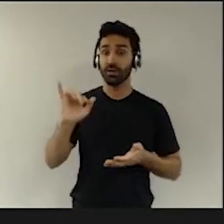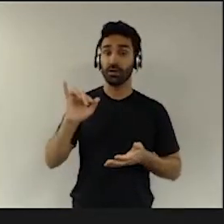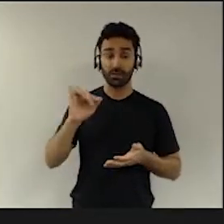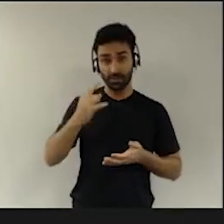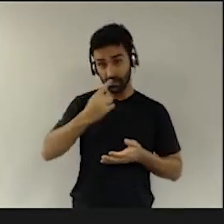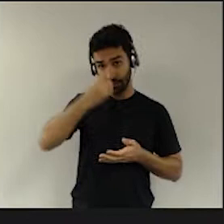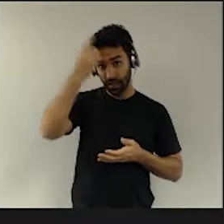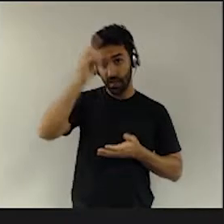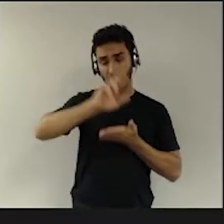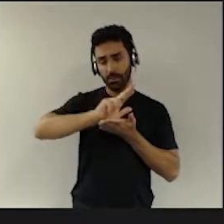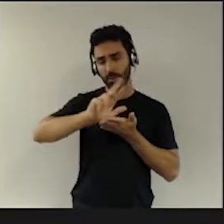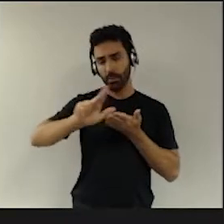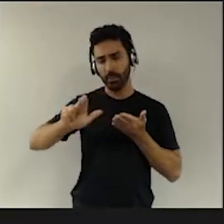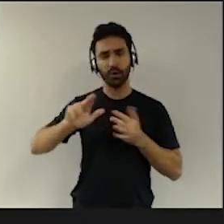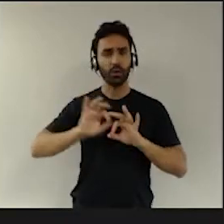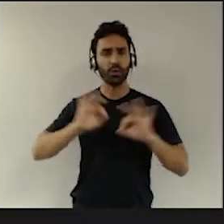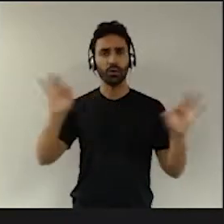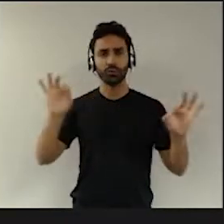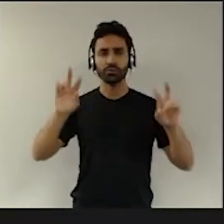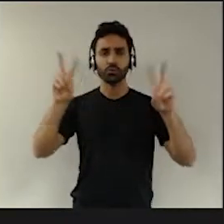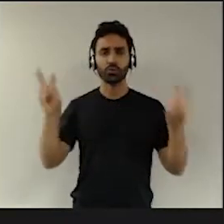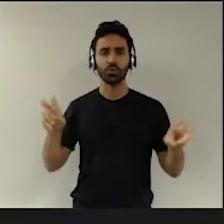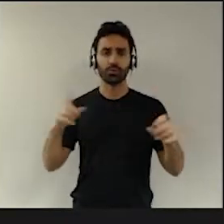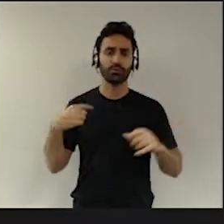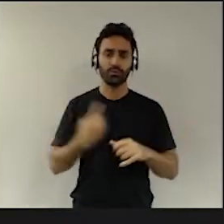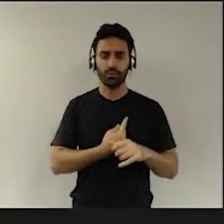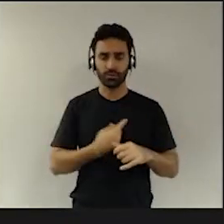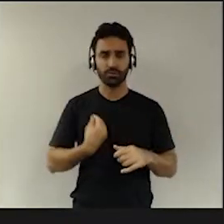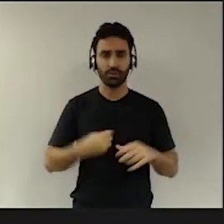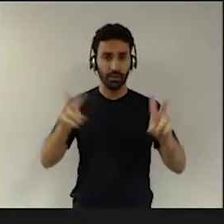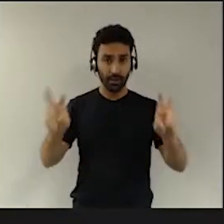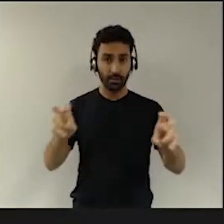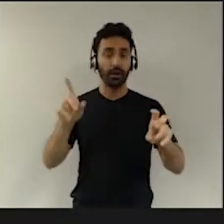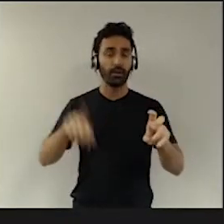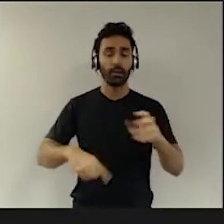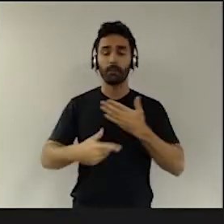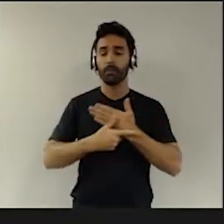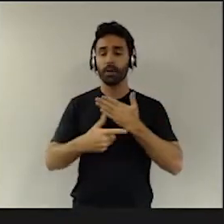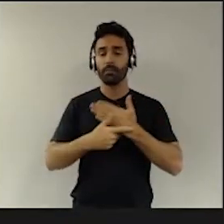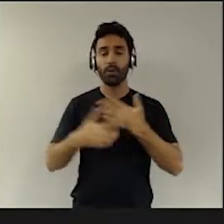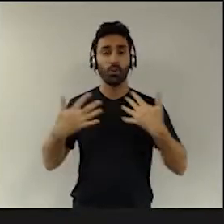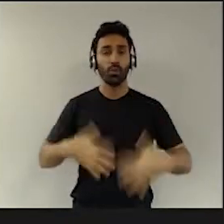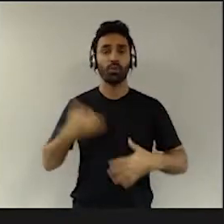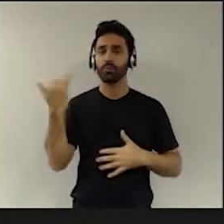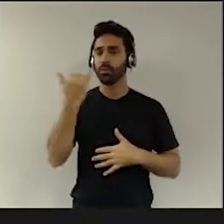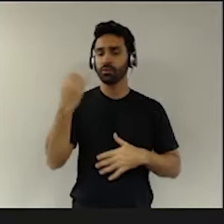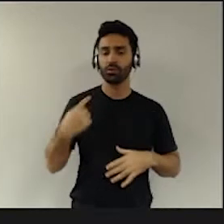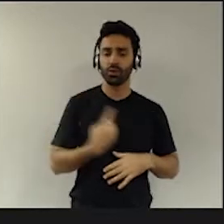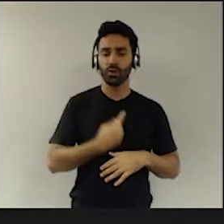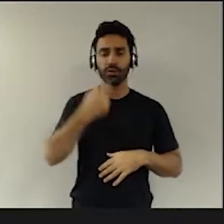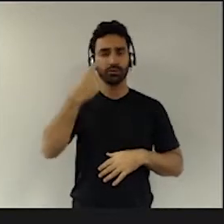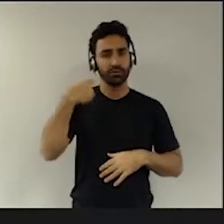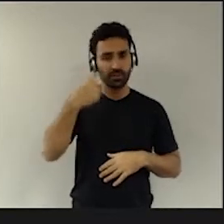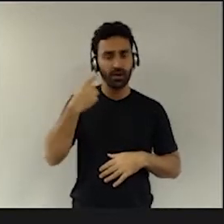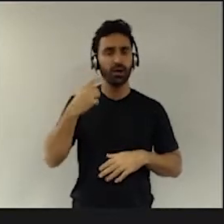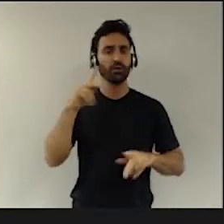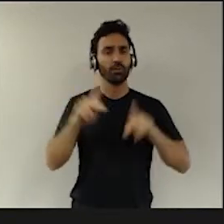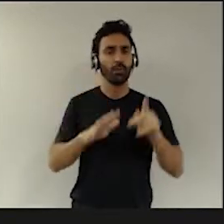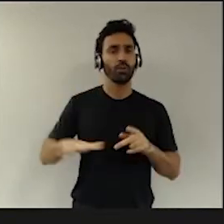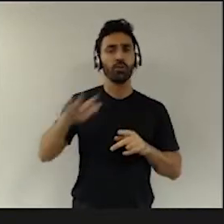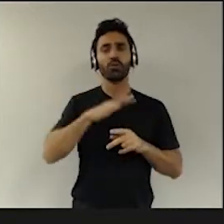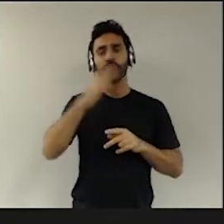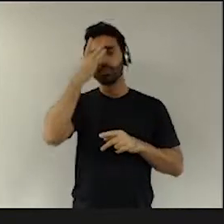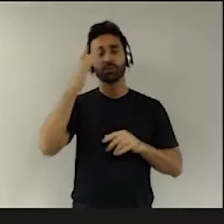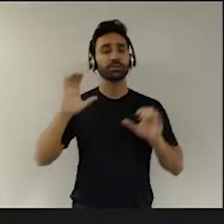e panoramas sobre o nosso tema, que é um papel muito caro para nós advogados, para a população, para